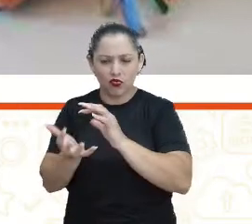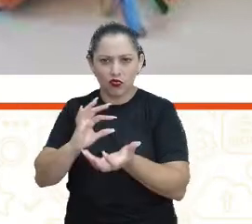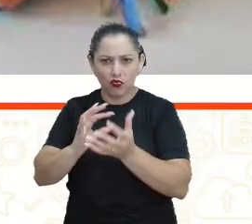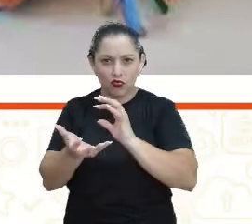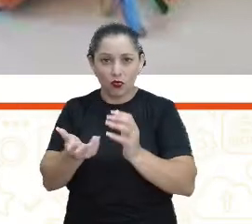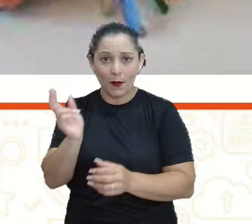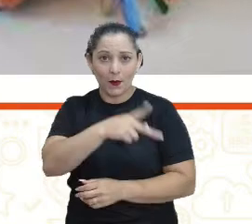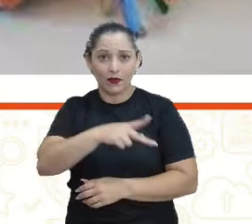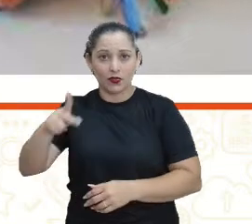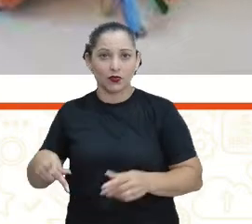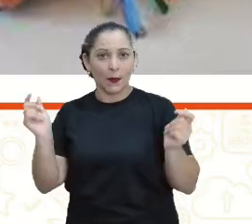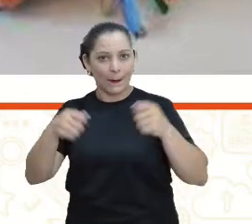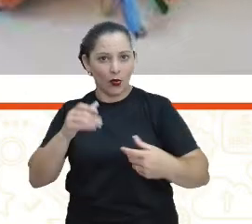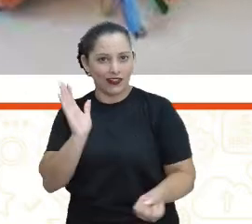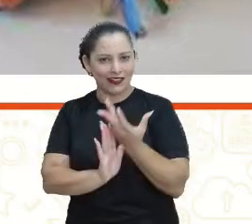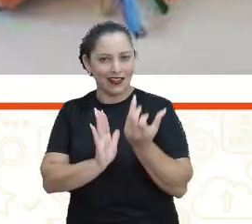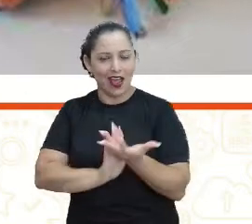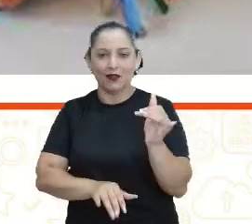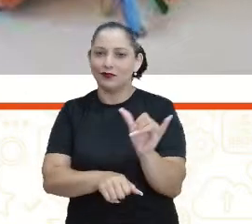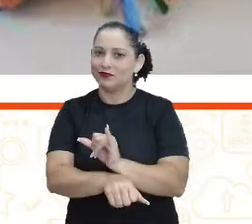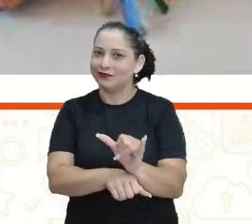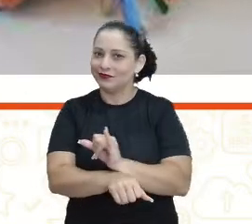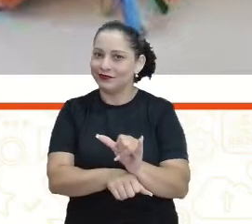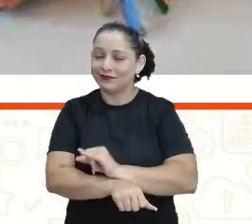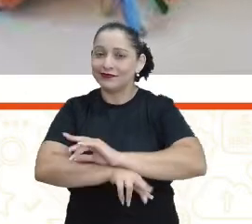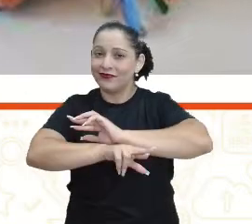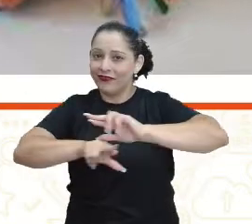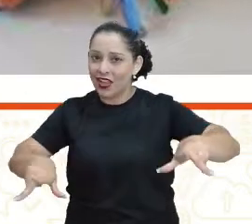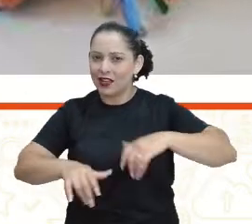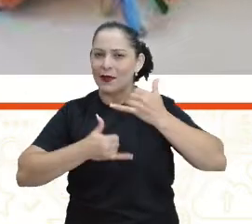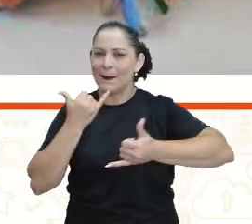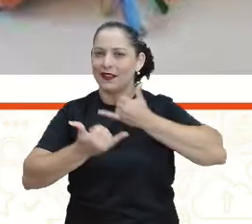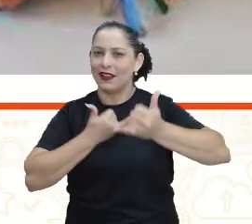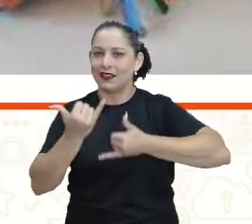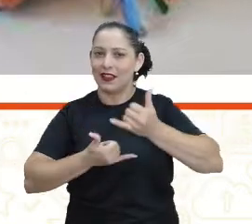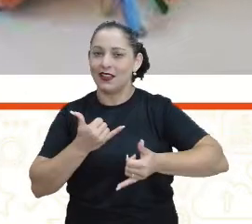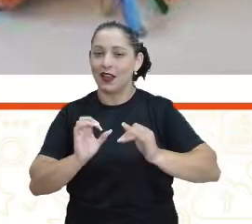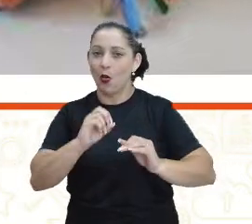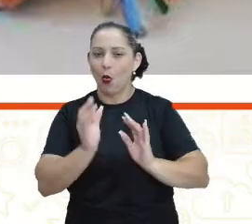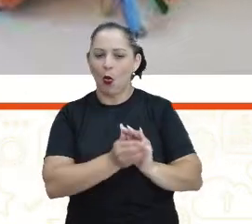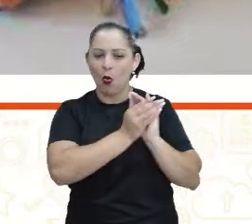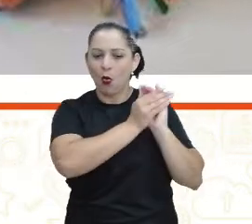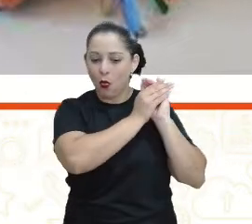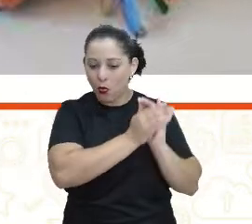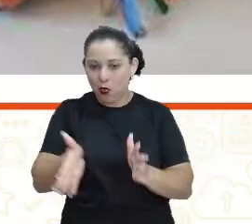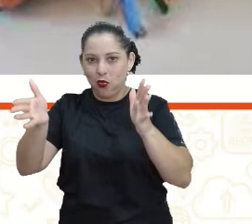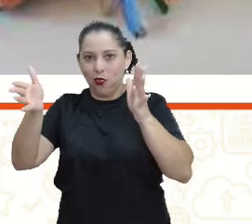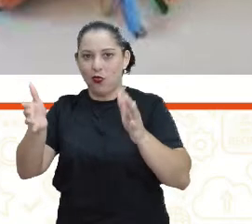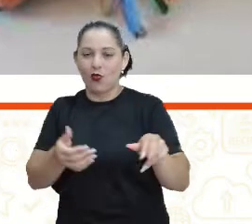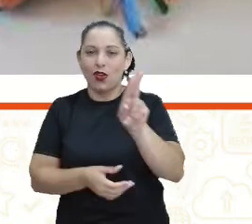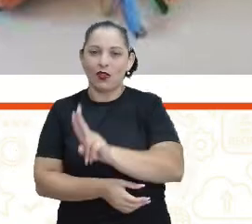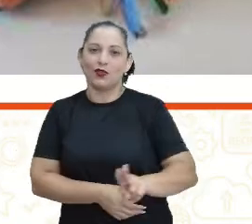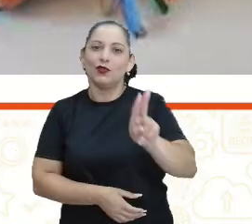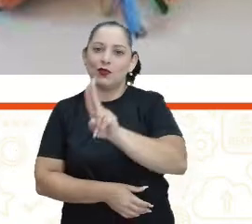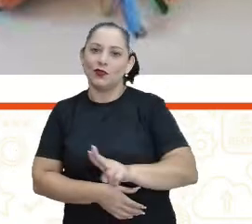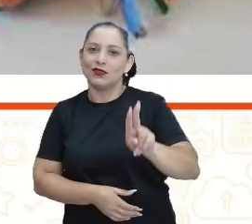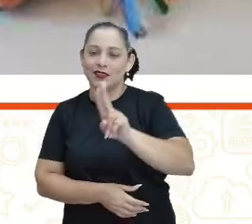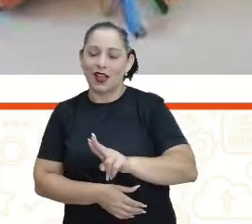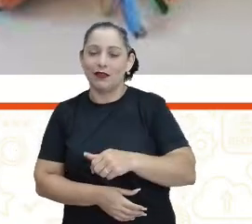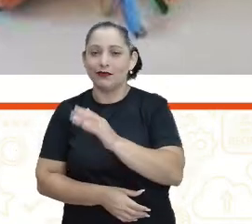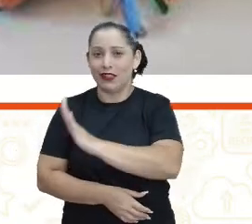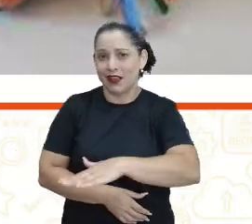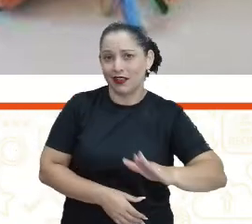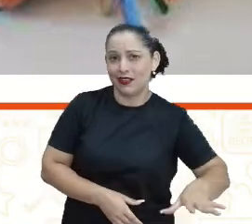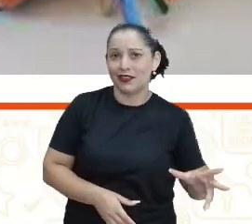professor pode, de verdade, criar uma estratégia, criar uma brincadeira ou até um jogo, né, para utilizar esse material. E aí a criança vai